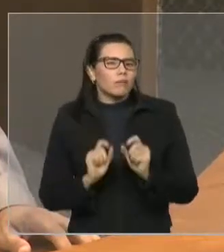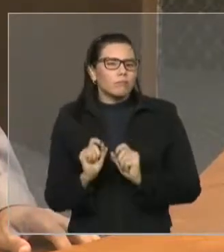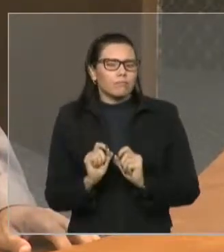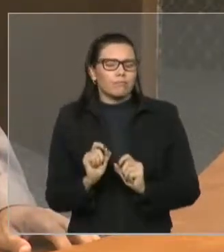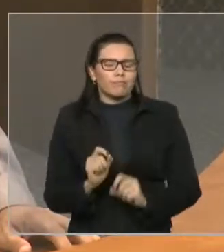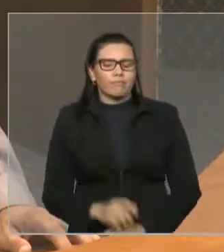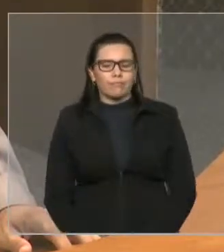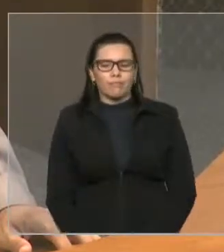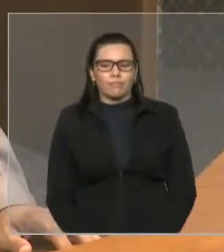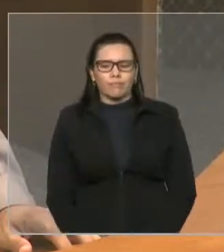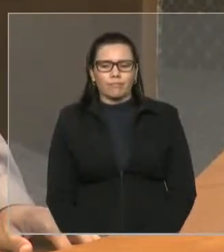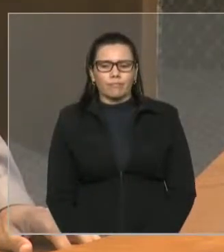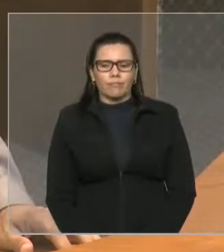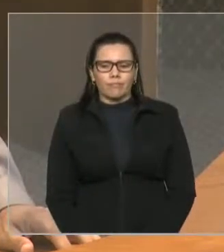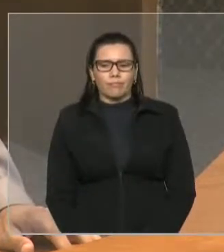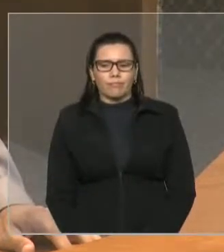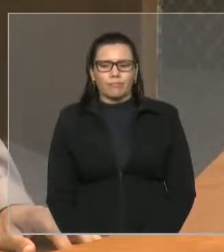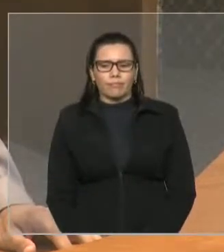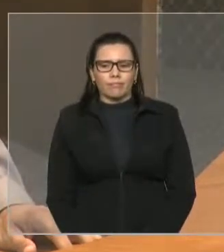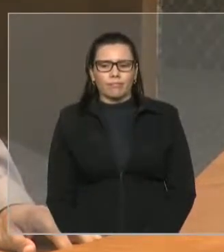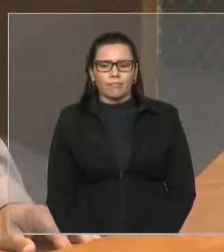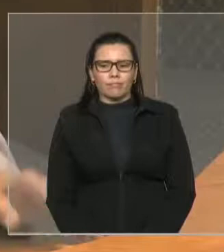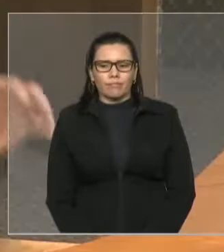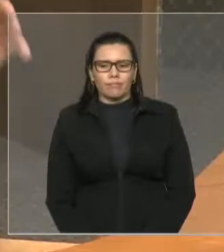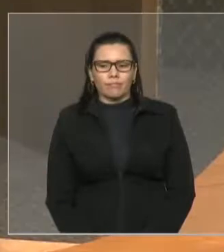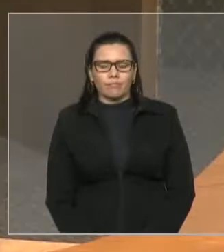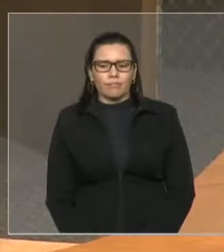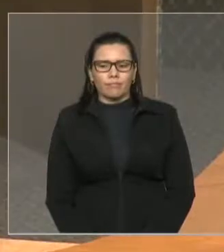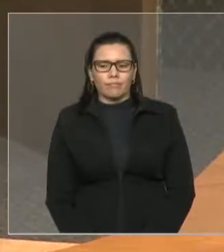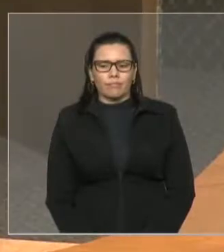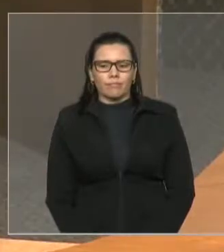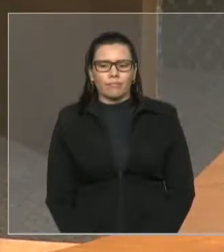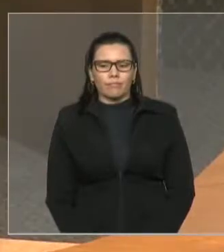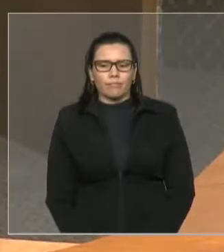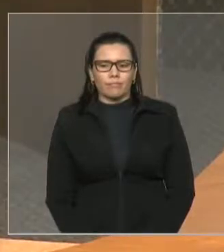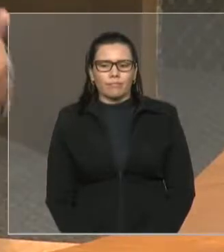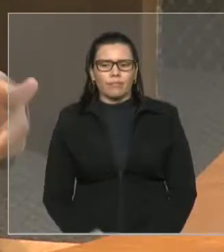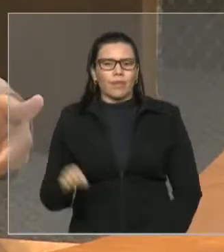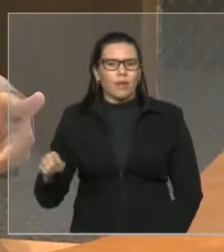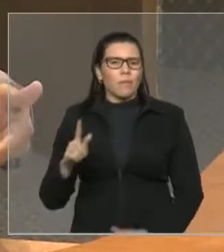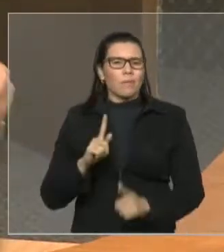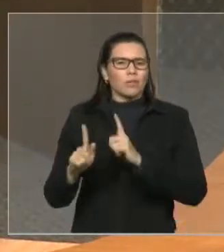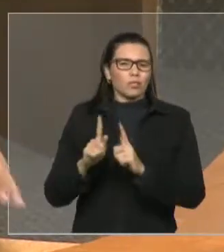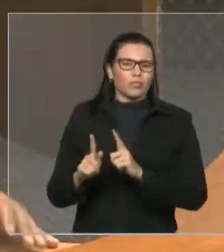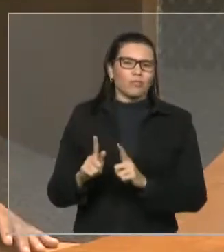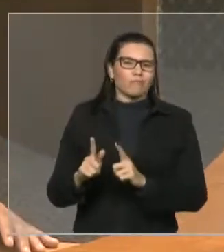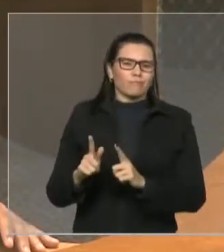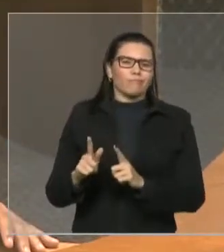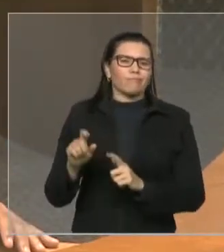em respirar uma gestão que está à beira do abismo,